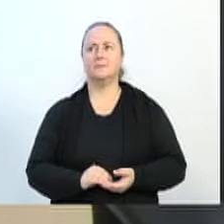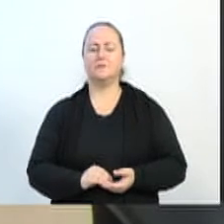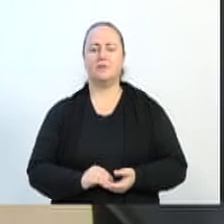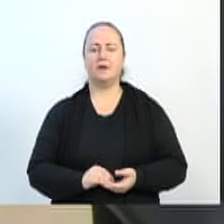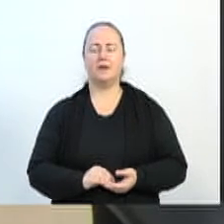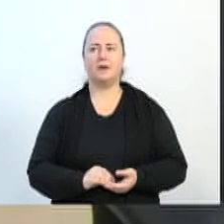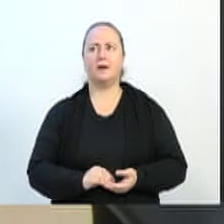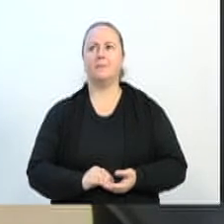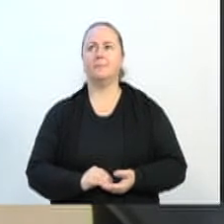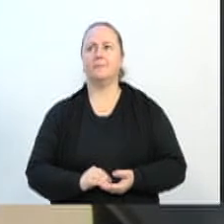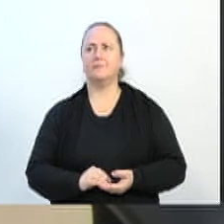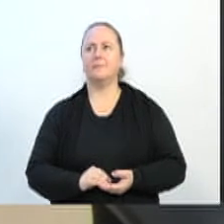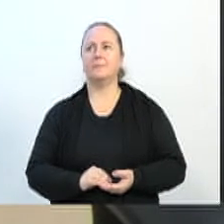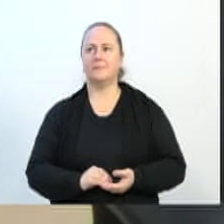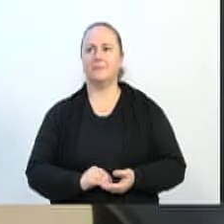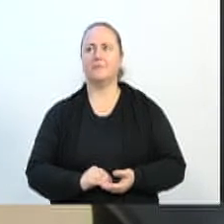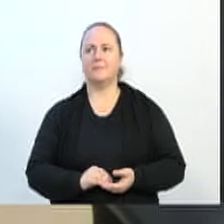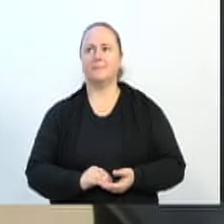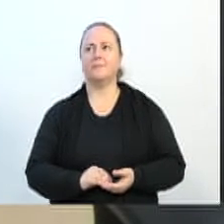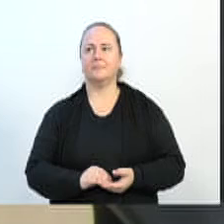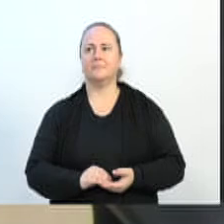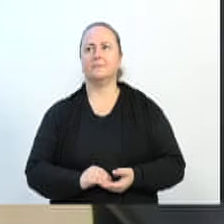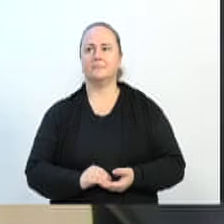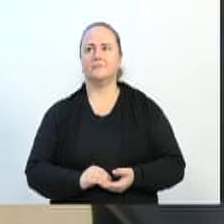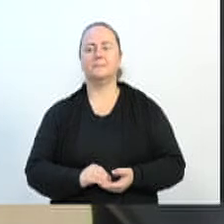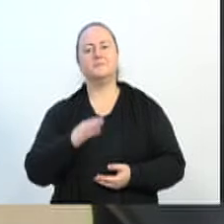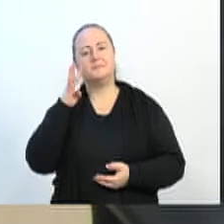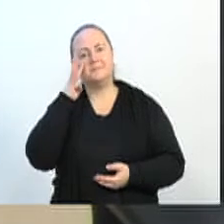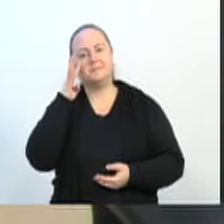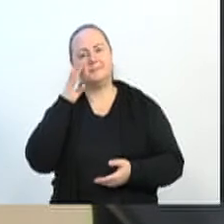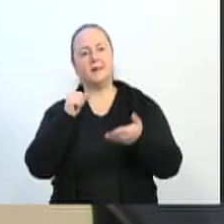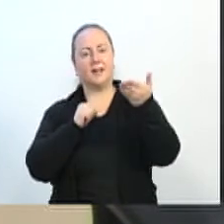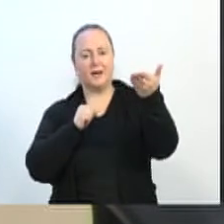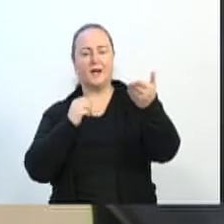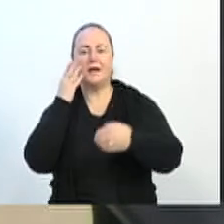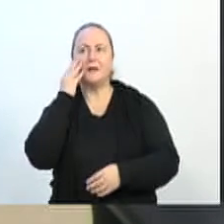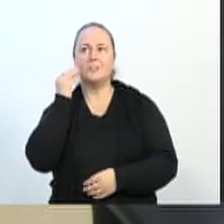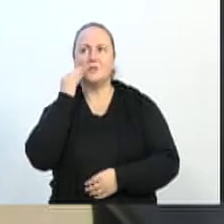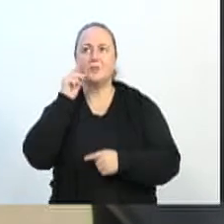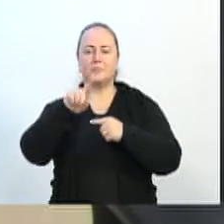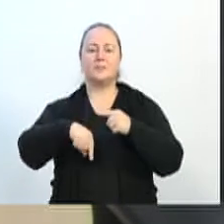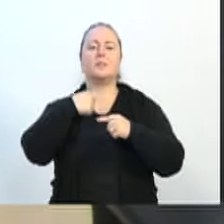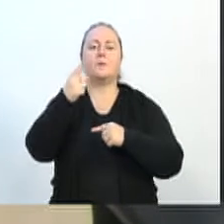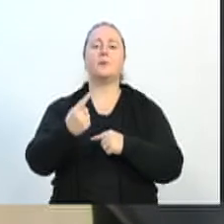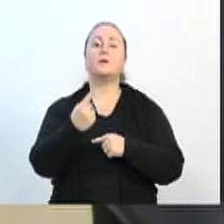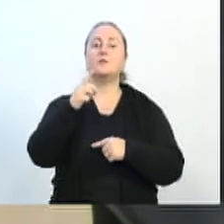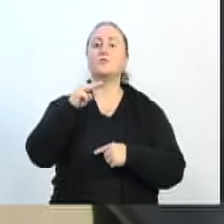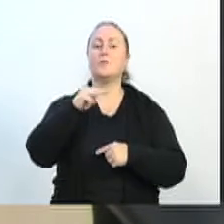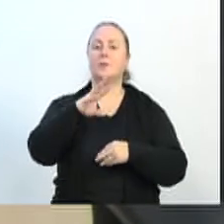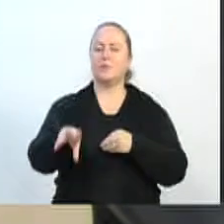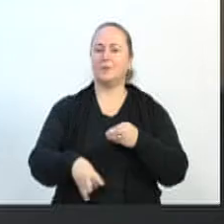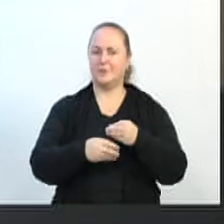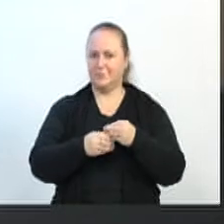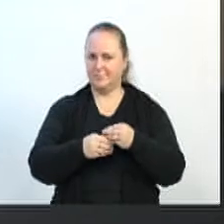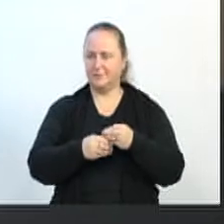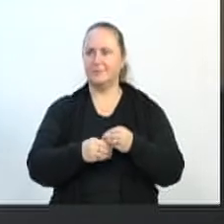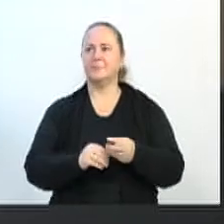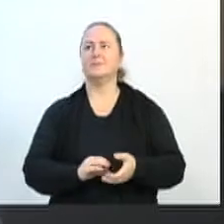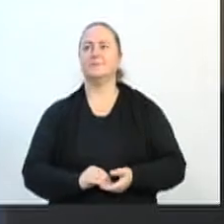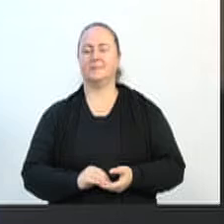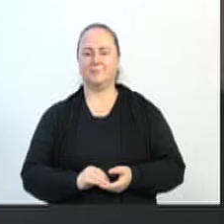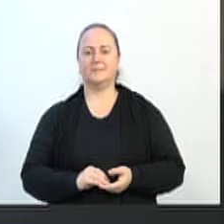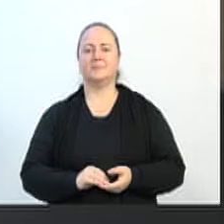Mas, primeiramente, vamos ouvir o vereador Gilson à parte, depois mais um minuto. Obrigada. Vereadora